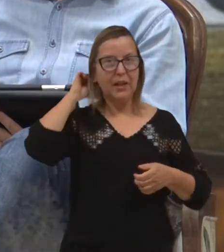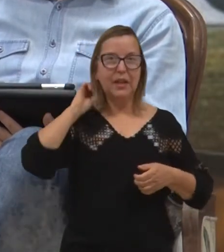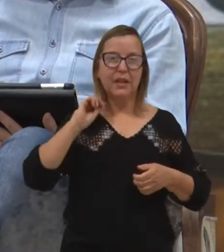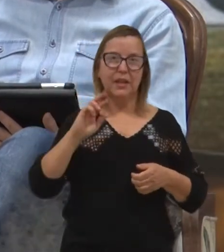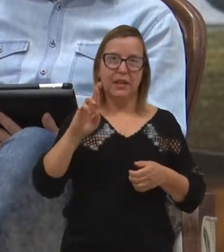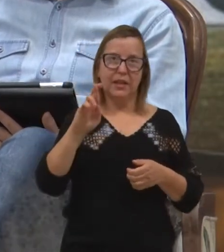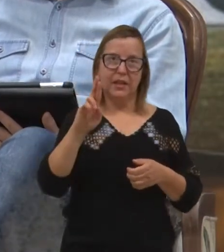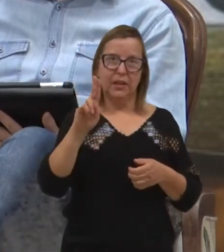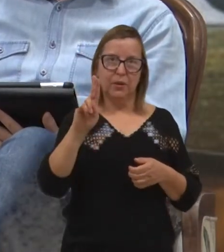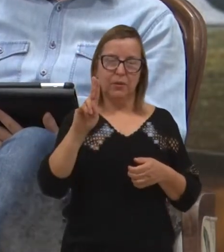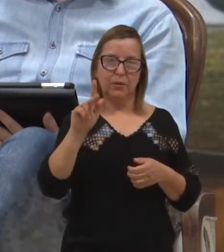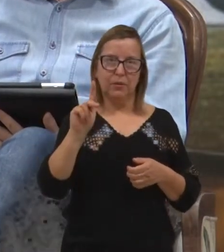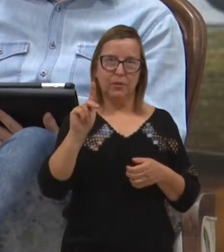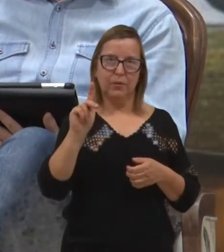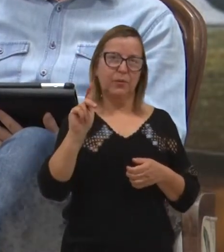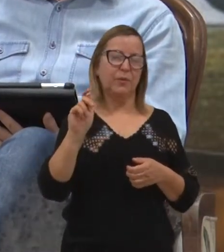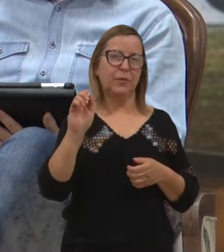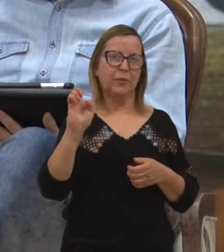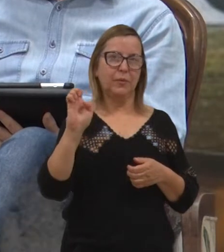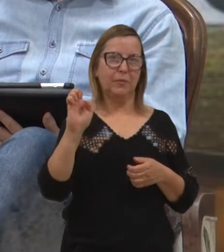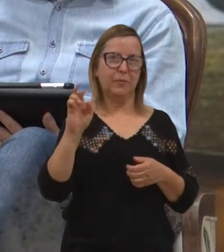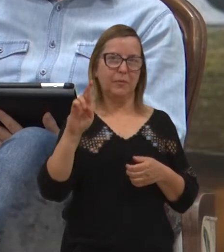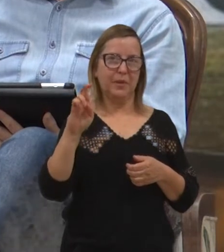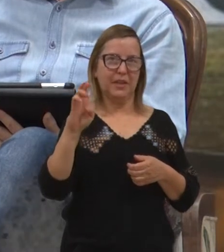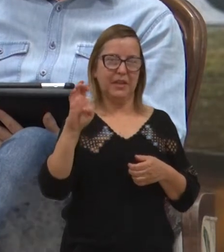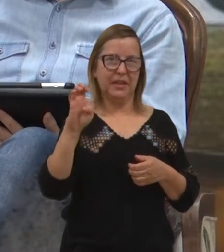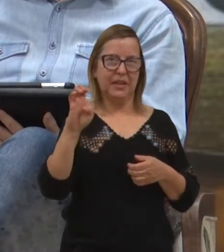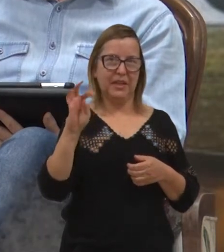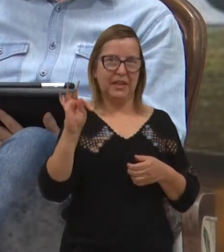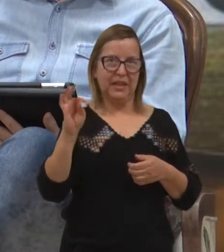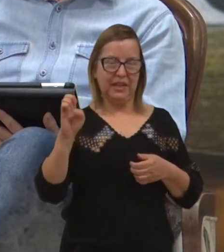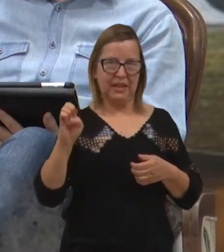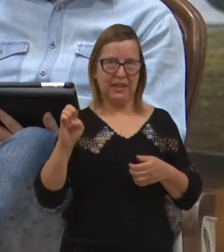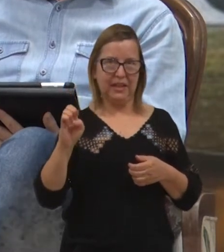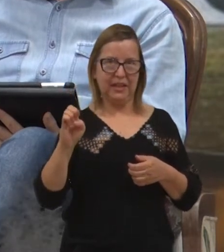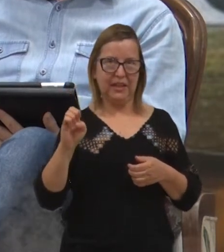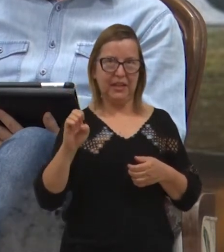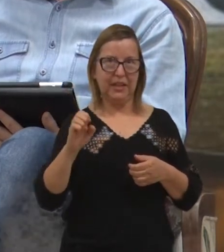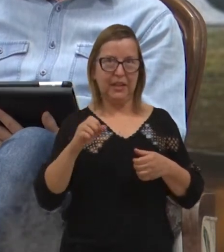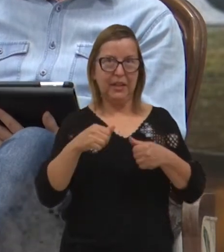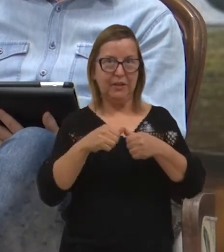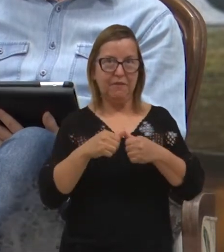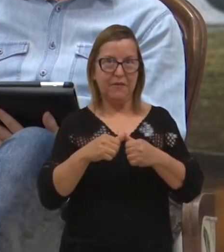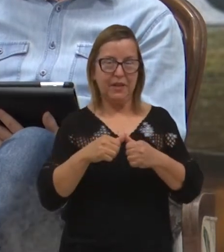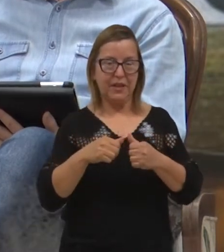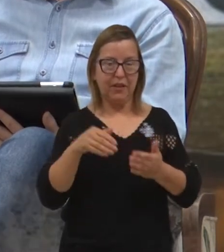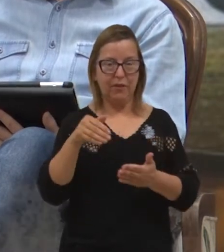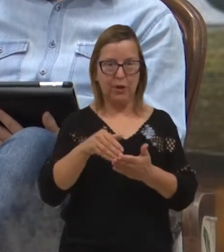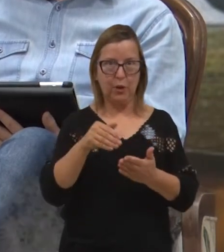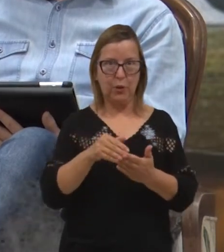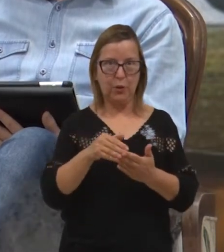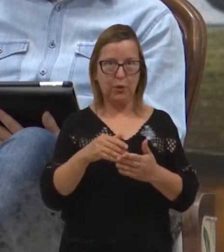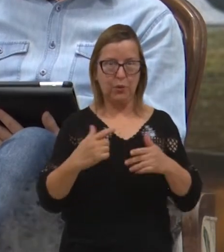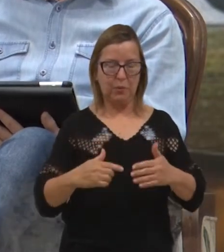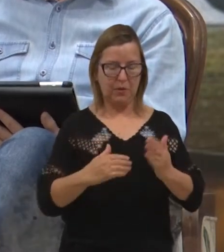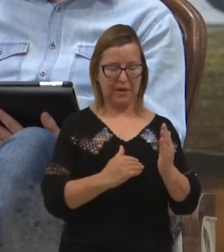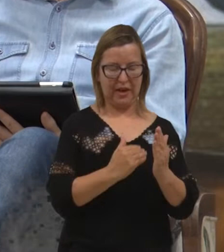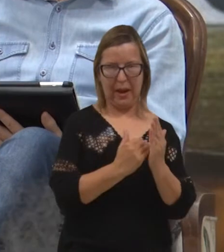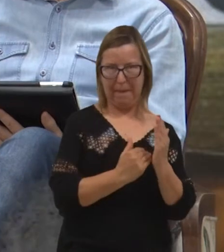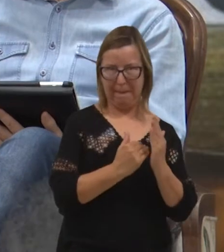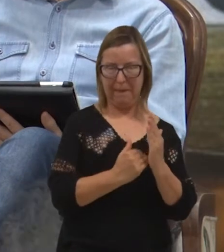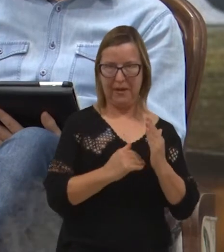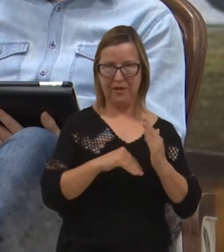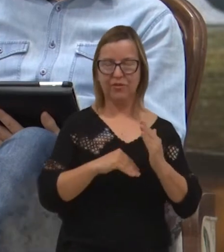piso lá embaixo, que ele recebe respingo de suor, de urina, ele é humilhado ali